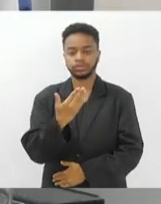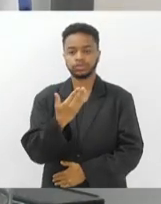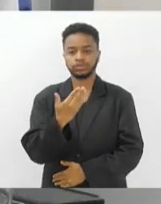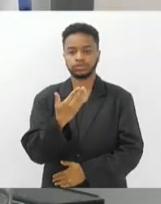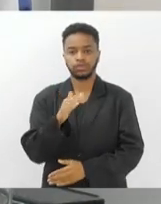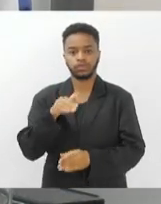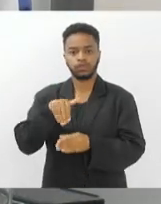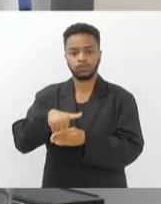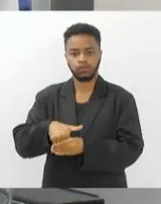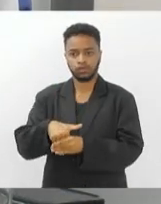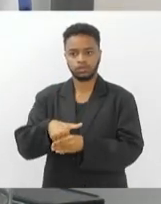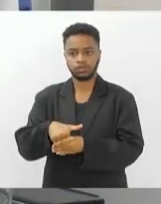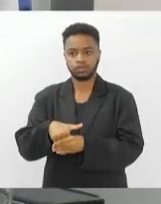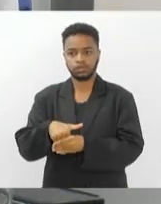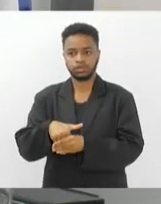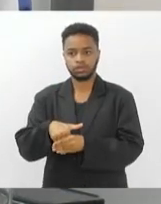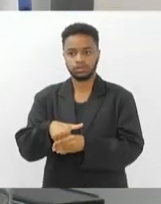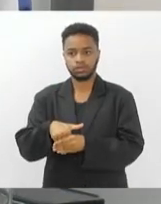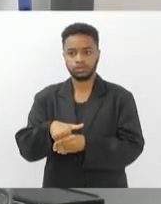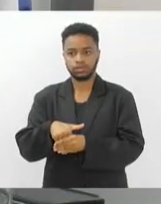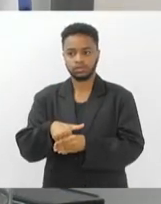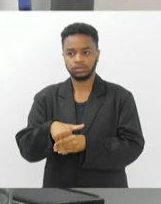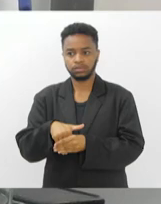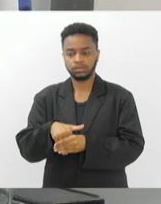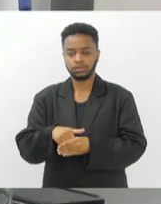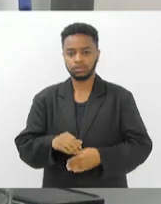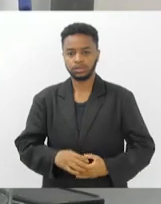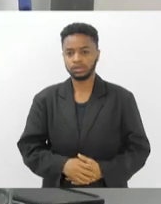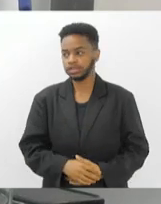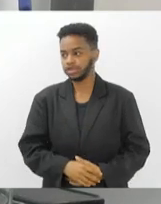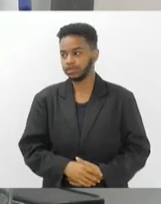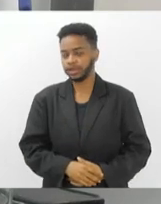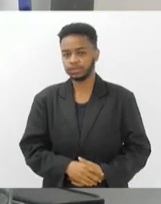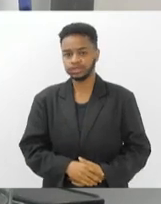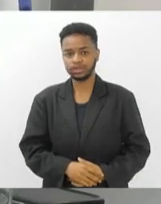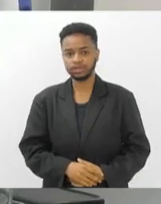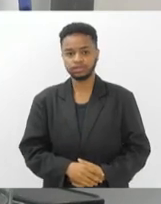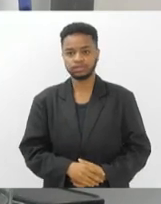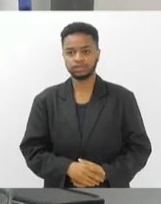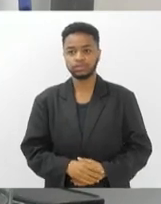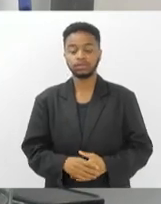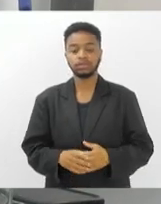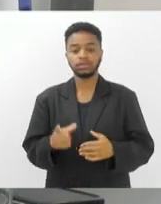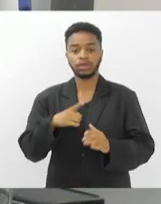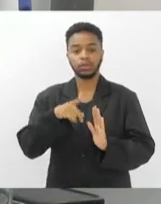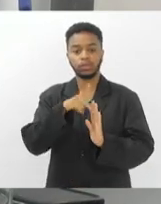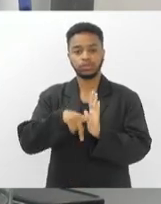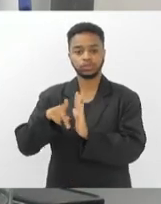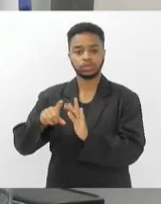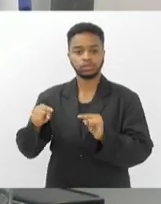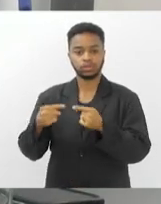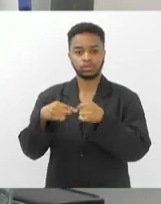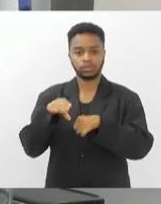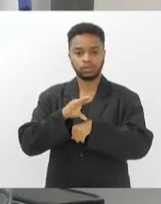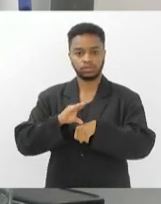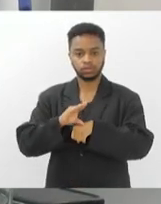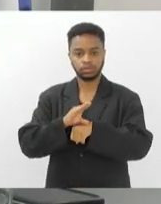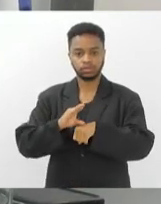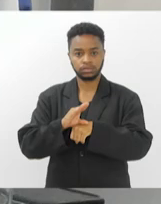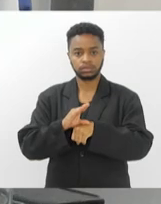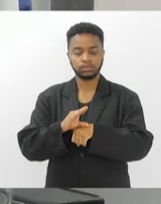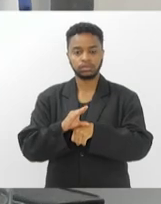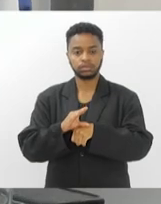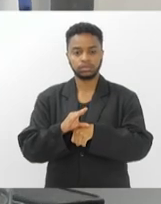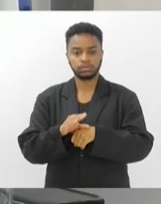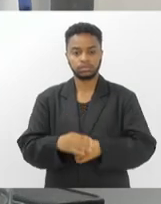aqui a votação querem trocar o parecer? Parece que tem um do deputado Serafini que é pela inconstitucionalidade. Eu quero.